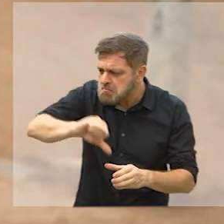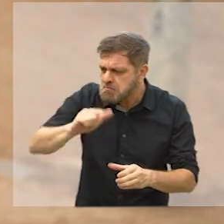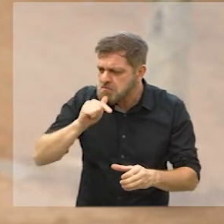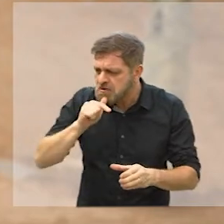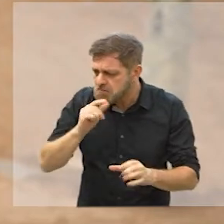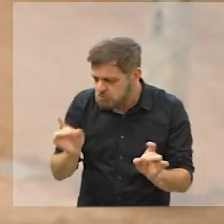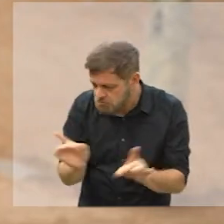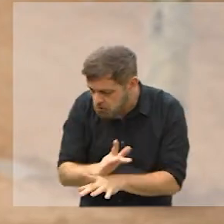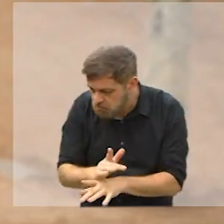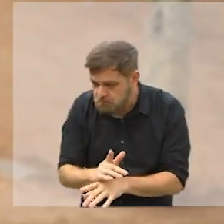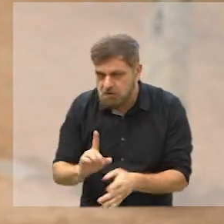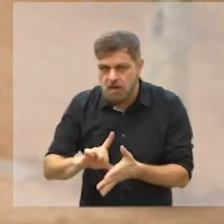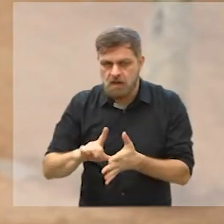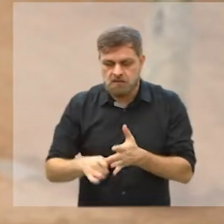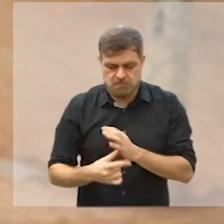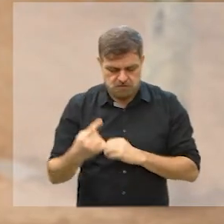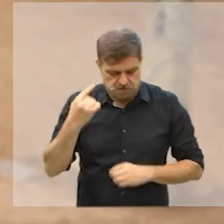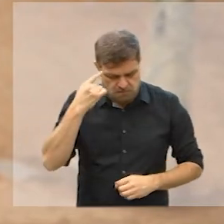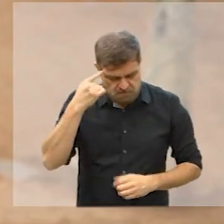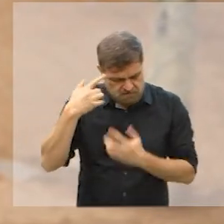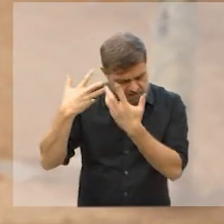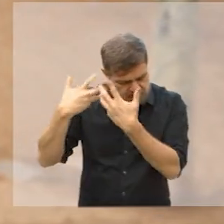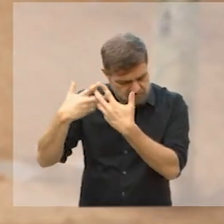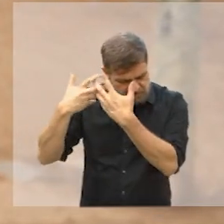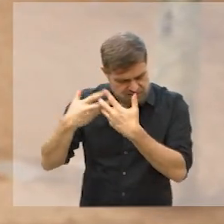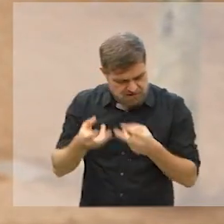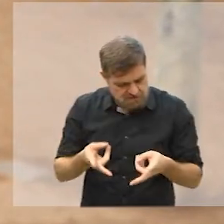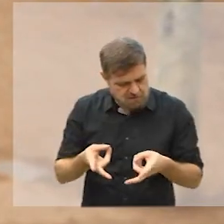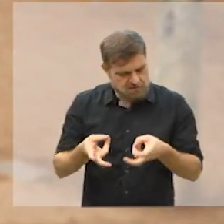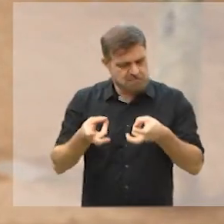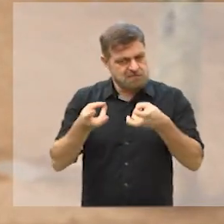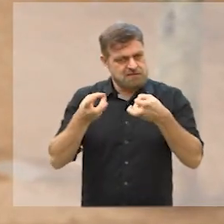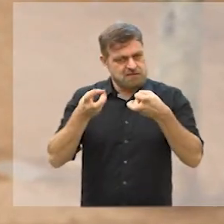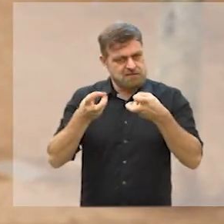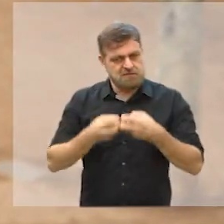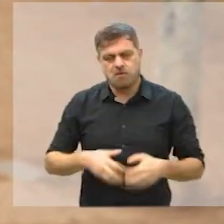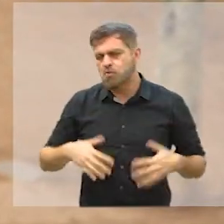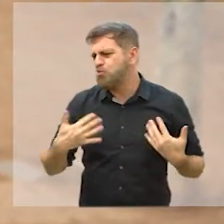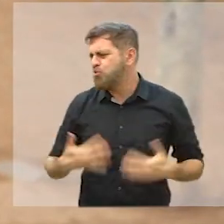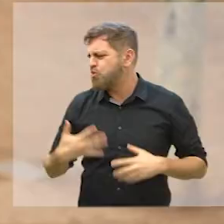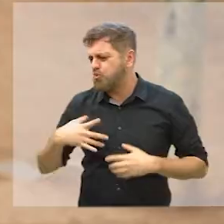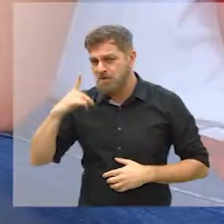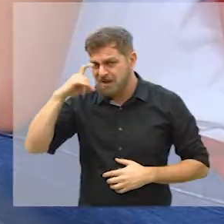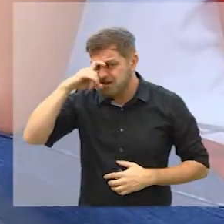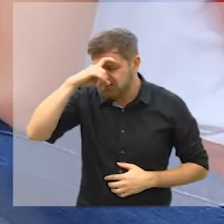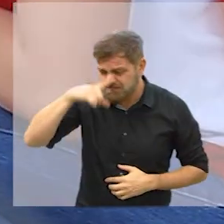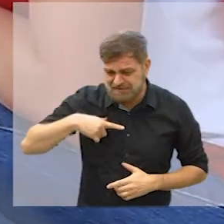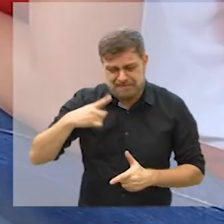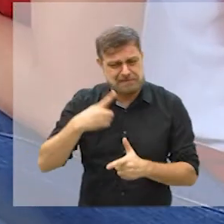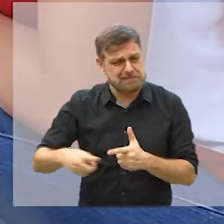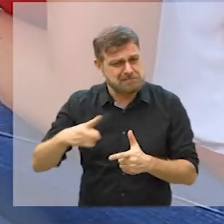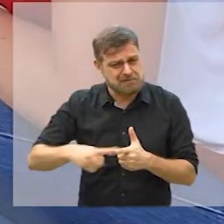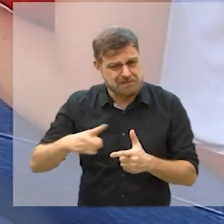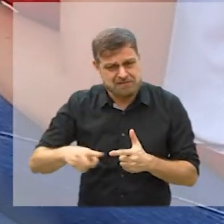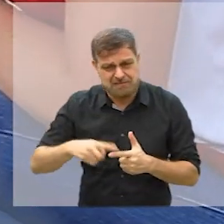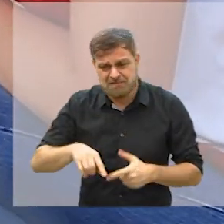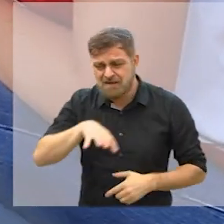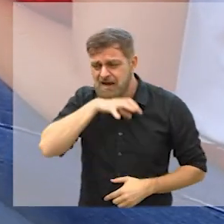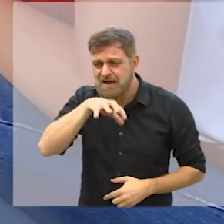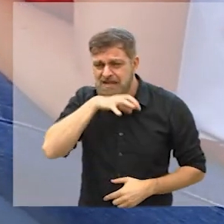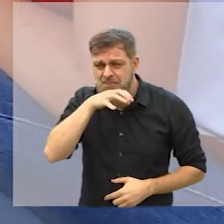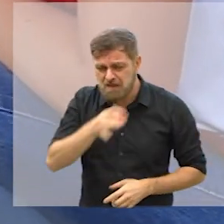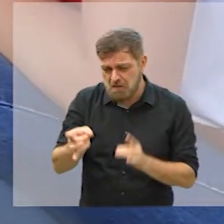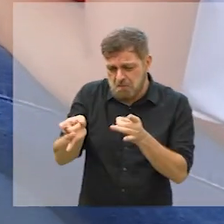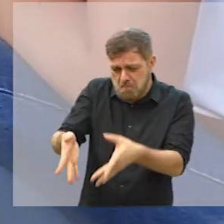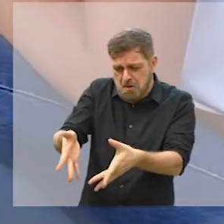bem. Só que depois eu entrei nesse meio, eu vi a grandiosidade que é esse problema de animais